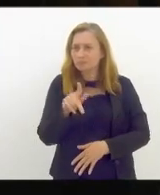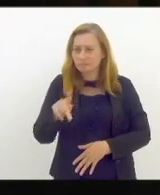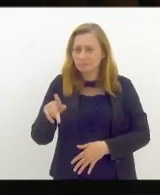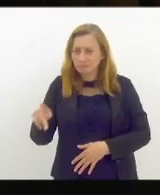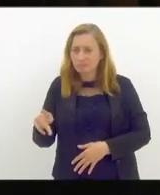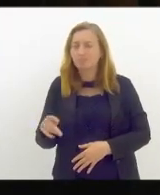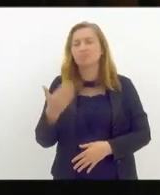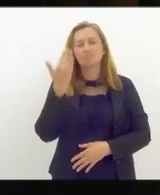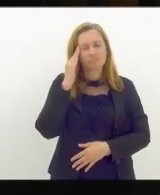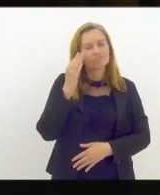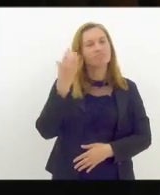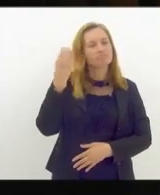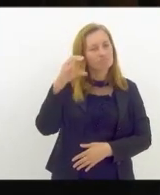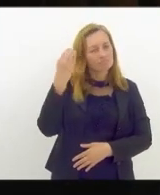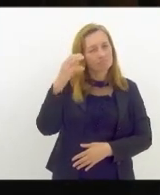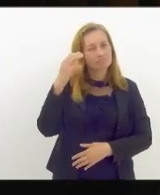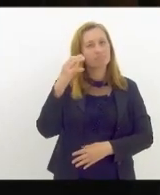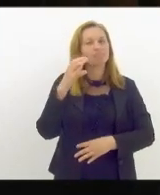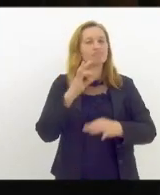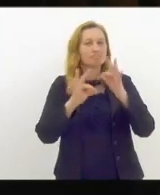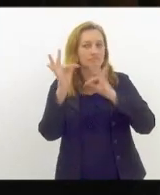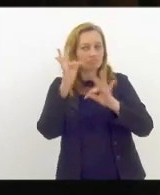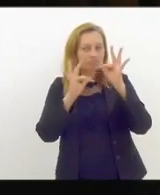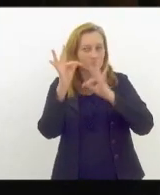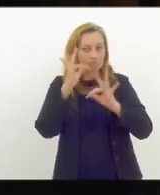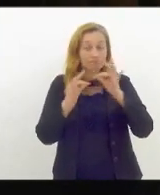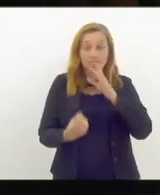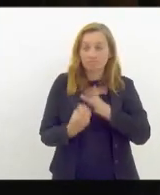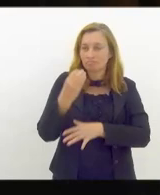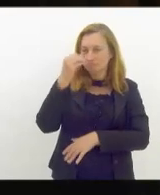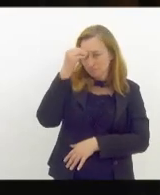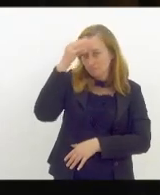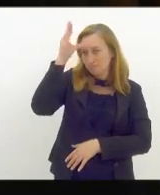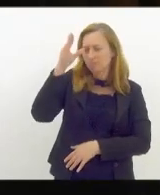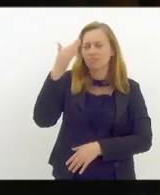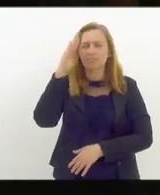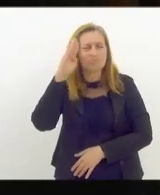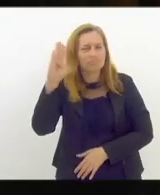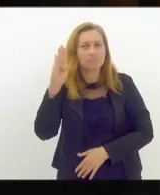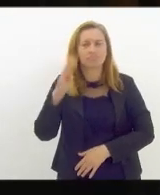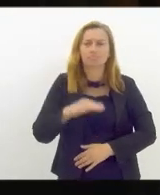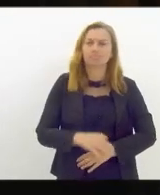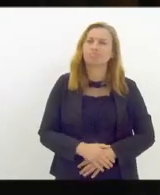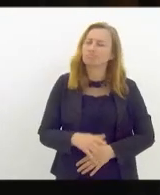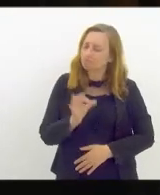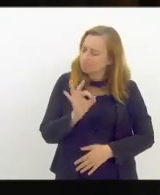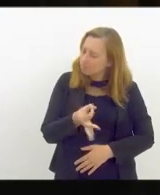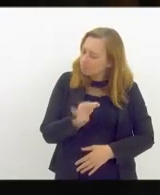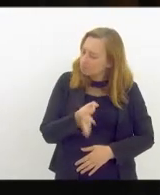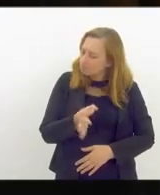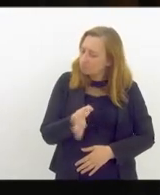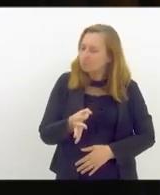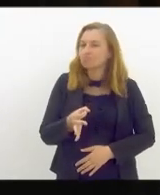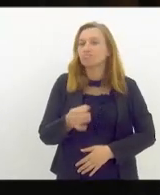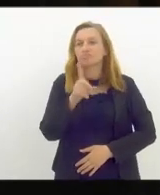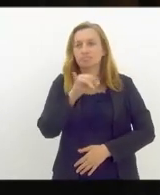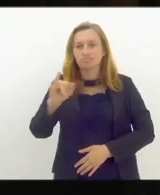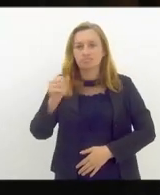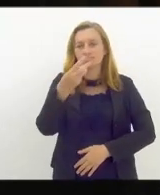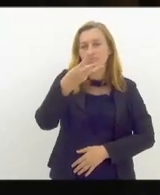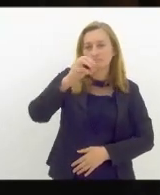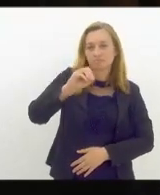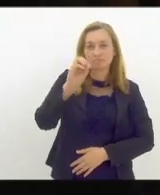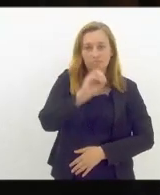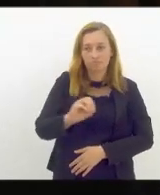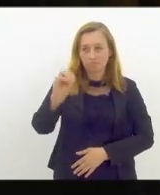a ciência, a tecnologia, a produção de saber como algo fundamental. E eu tenho certeza que no dia 30 de